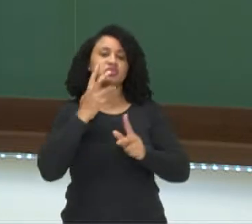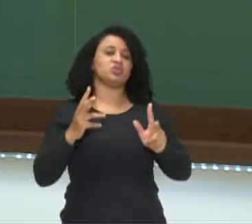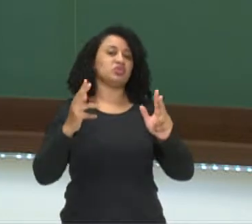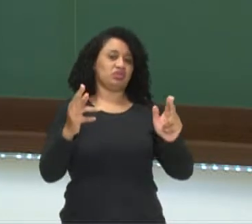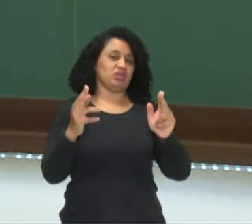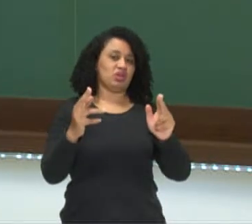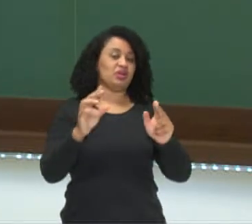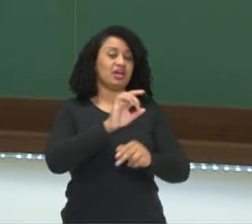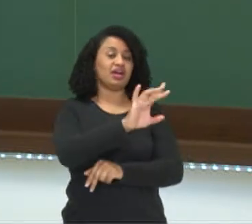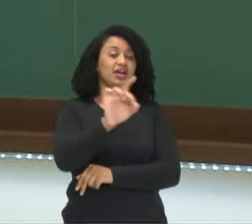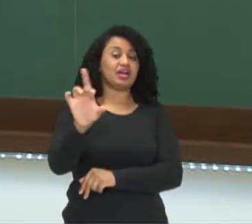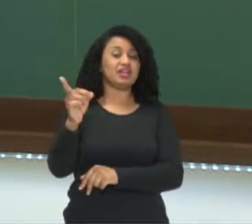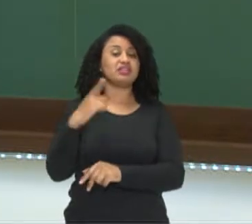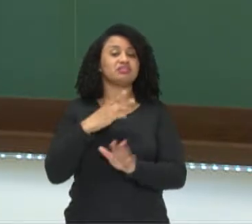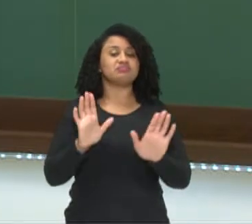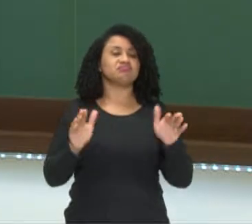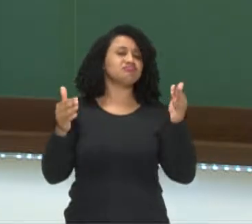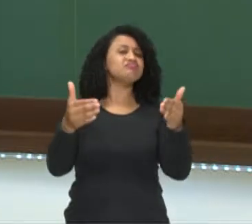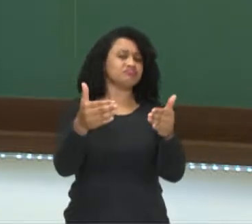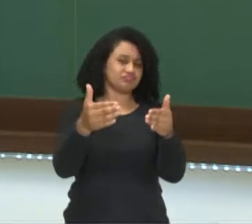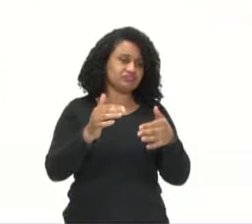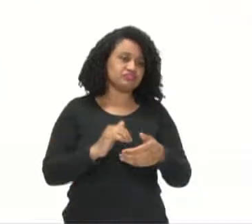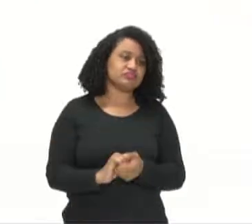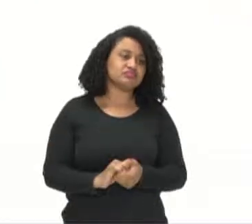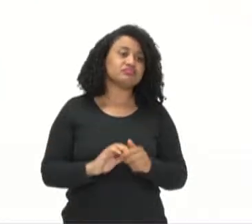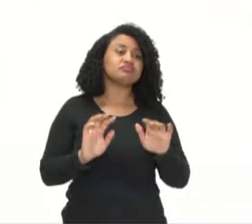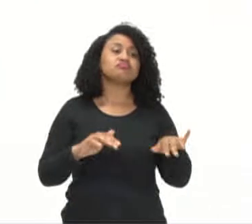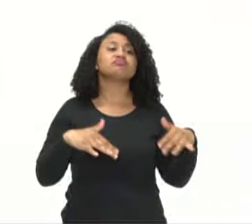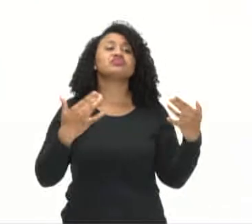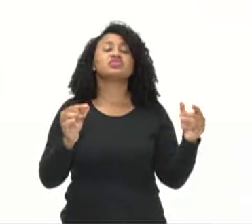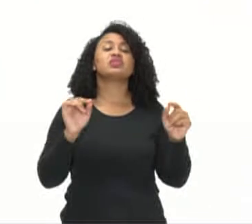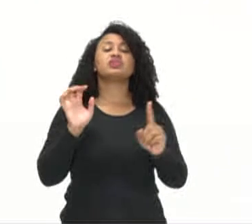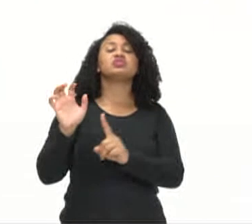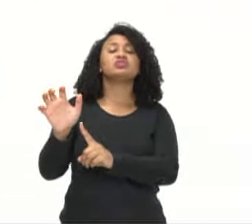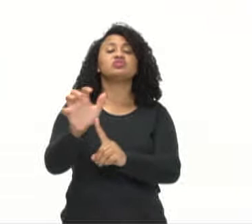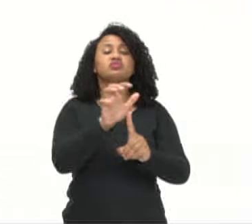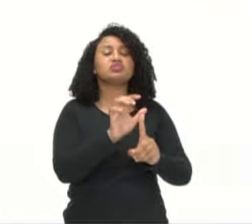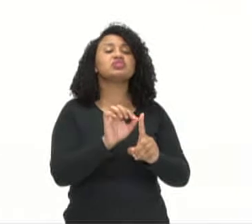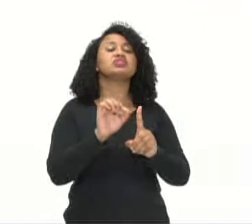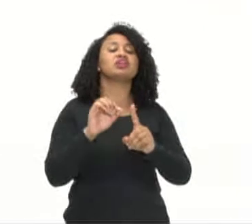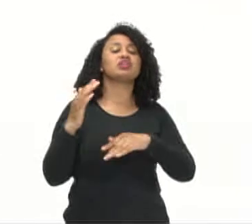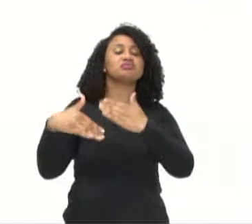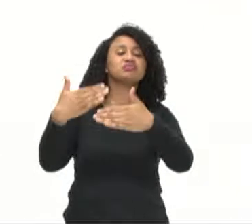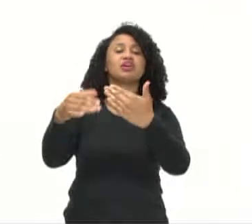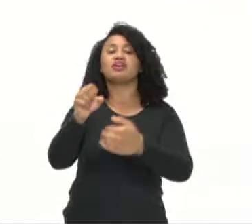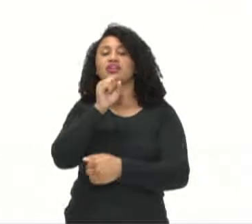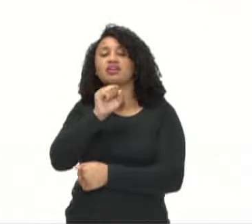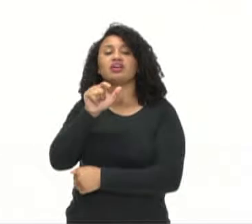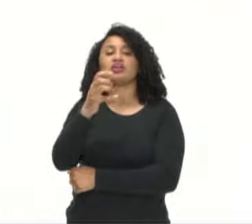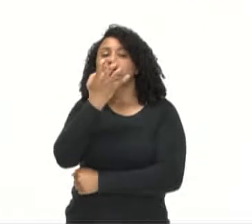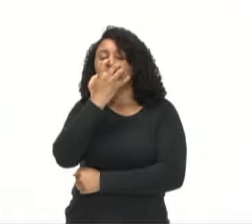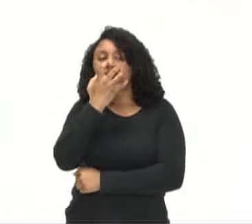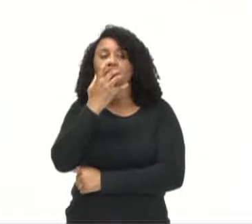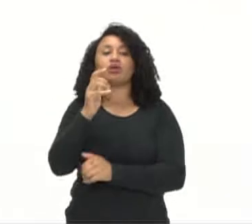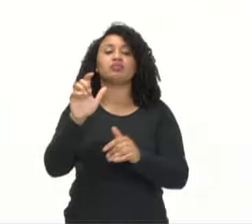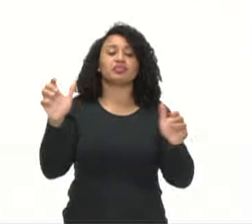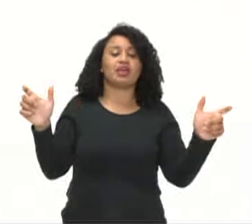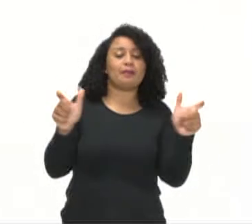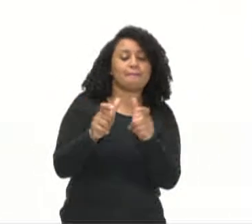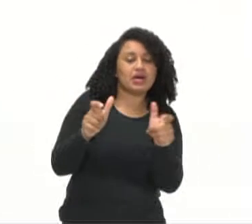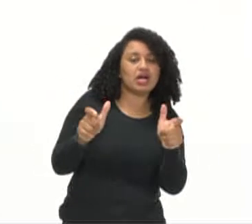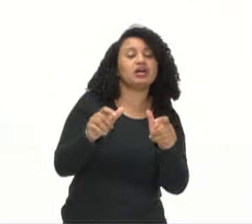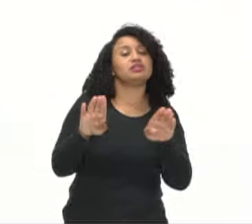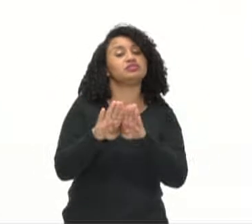Cada um tem a sua especificidade. Então, eles influenciam no envelhecimento do cão, tanto o tamanho quanto a raça,